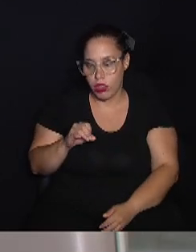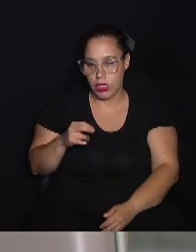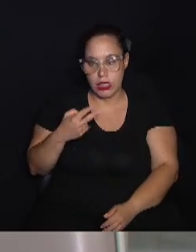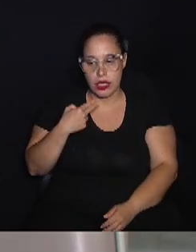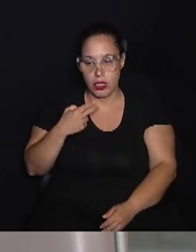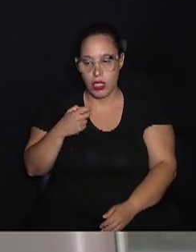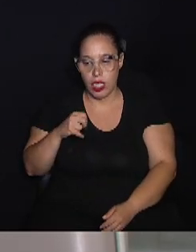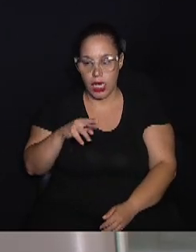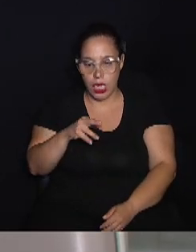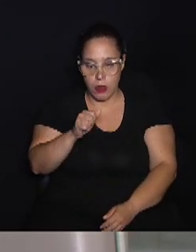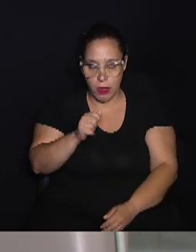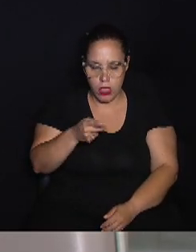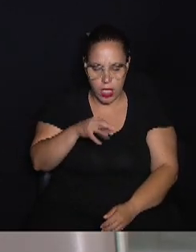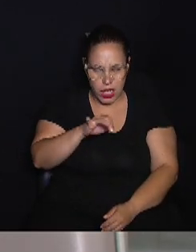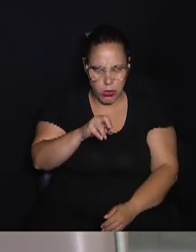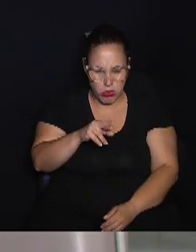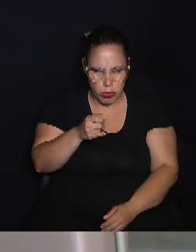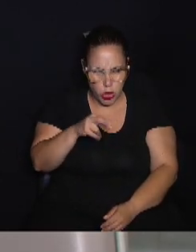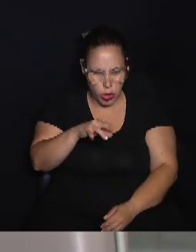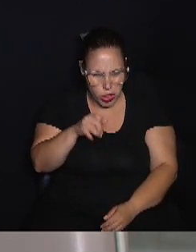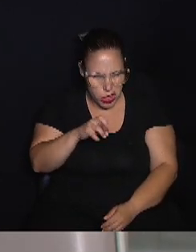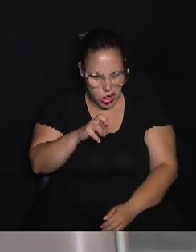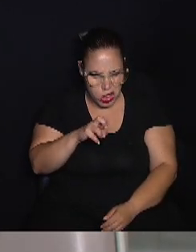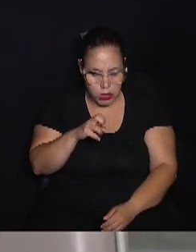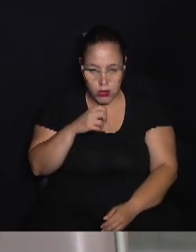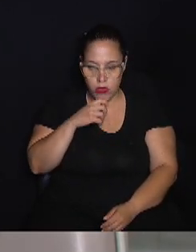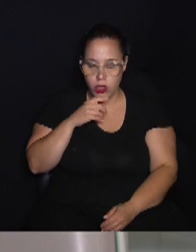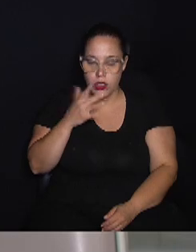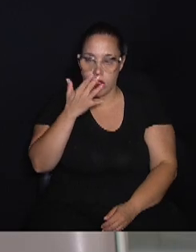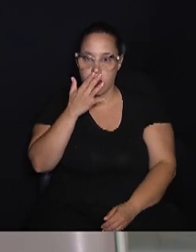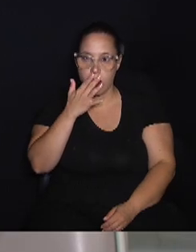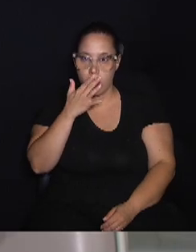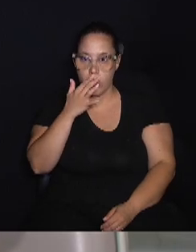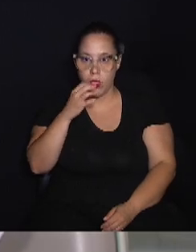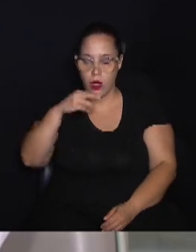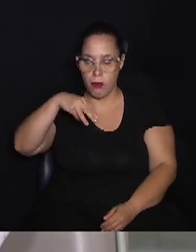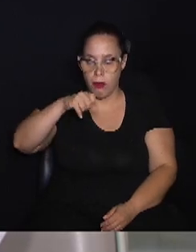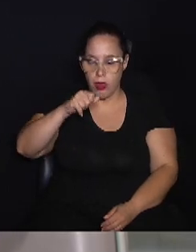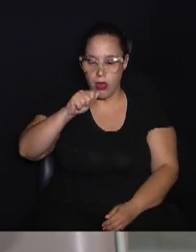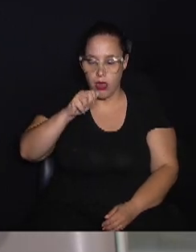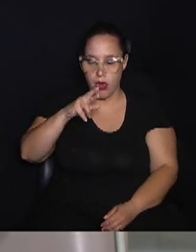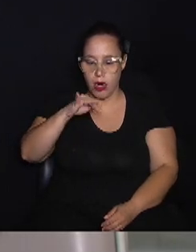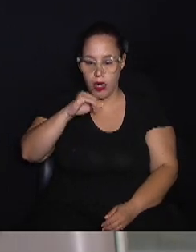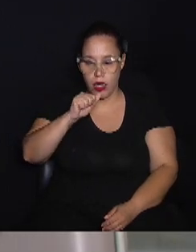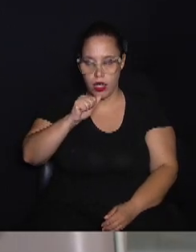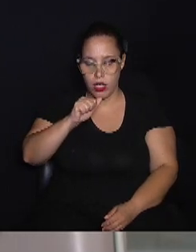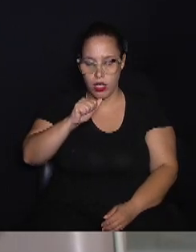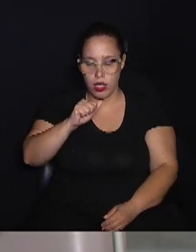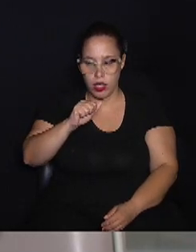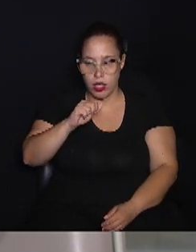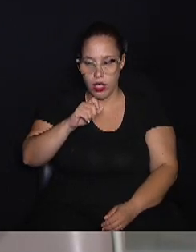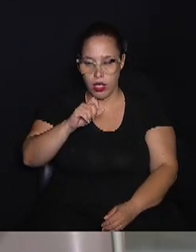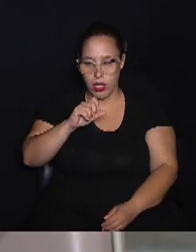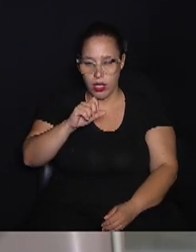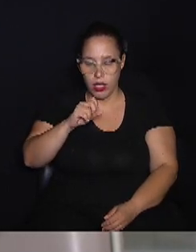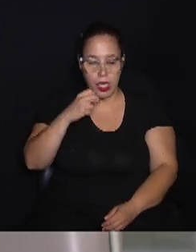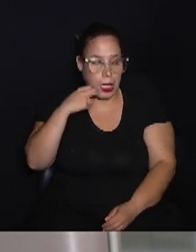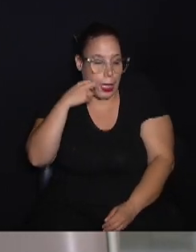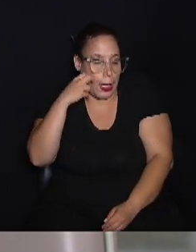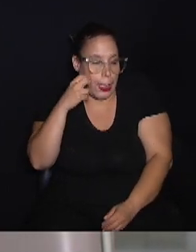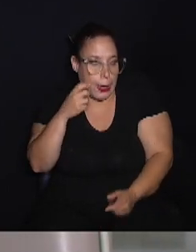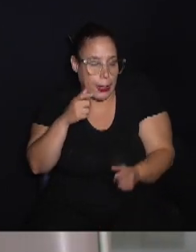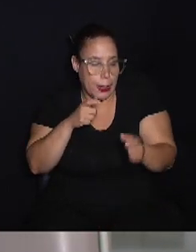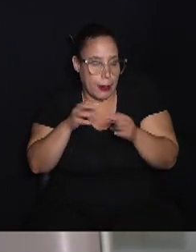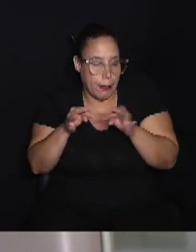espada de São Jorge né aquela coloridinha que a gente chama de Maria sem vergonha não sei o nome técnico dela né específico científico